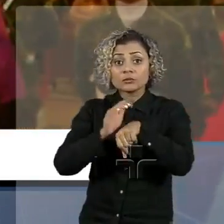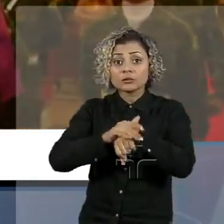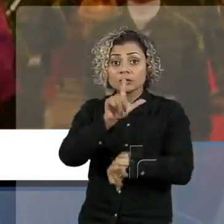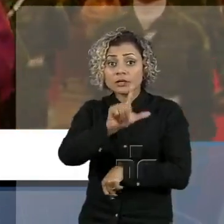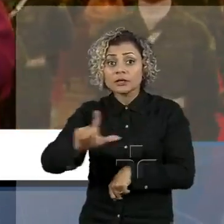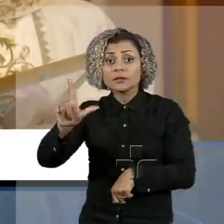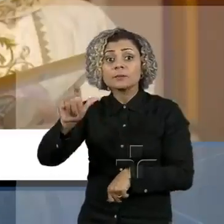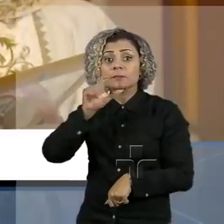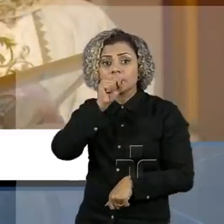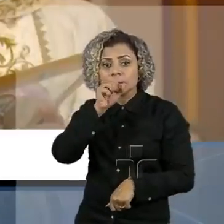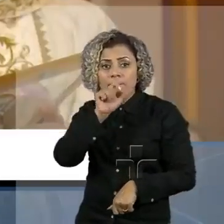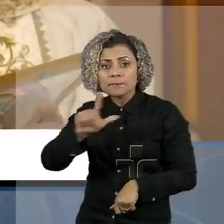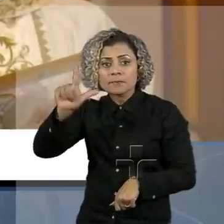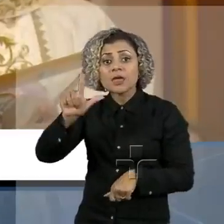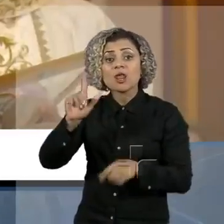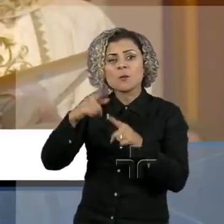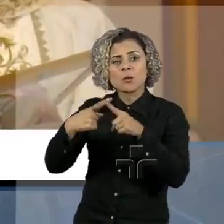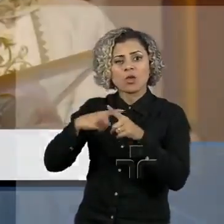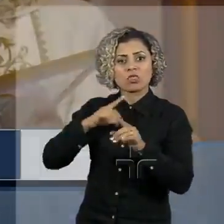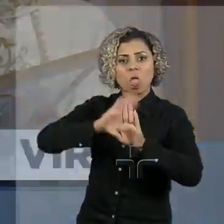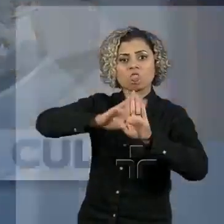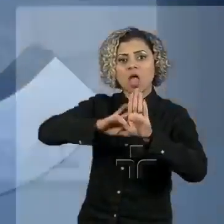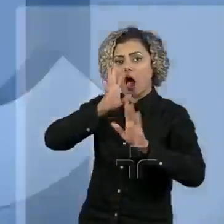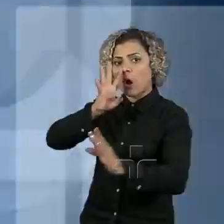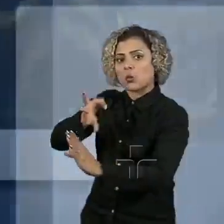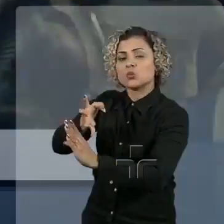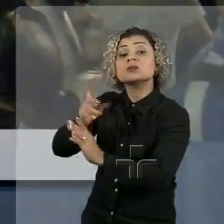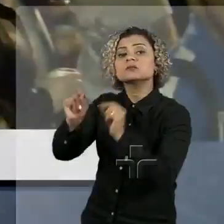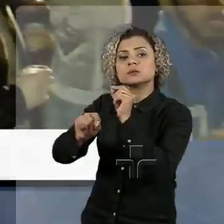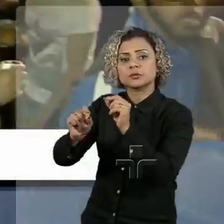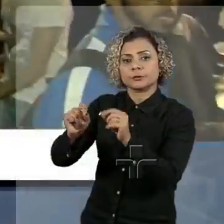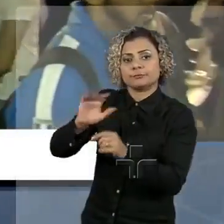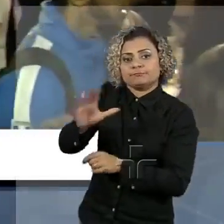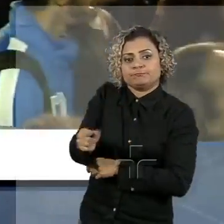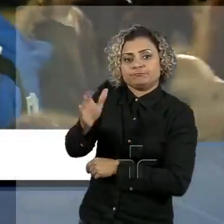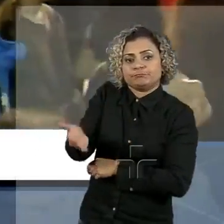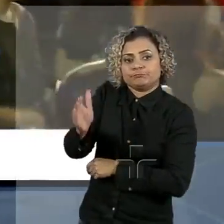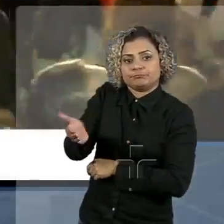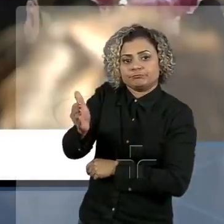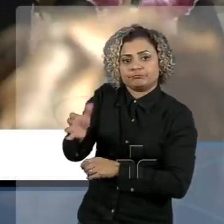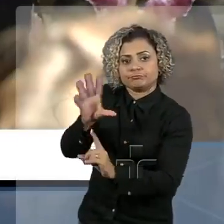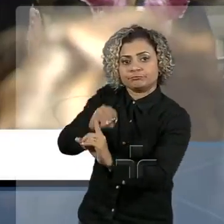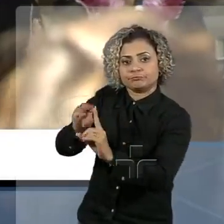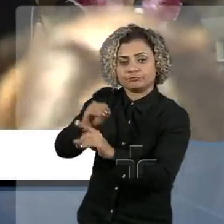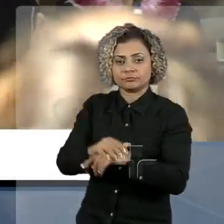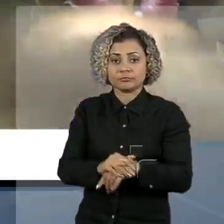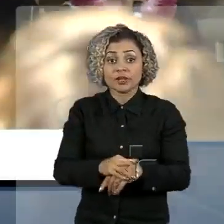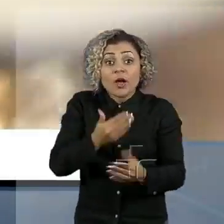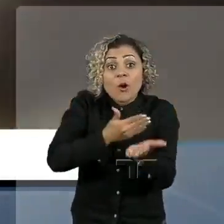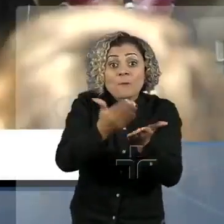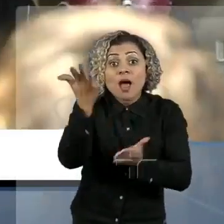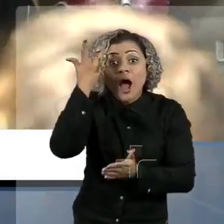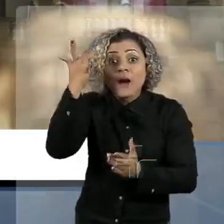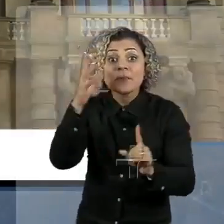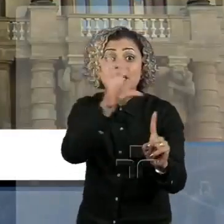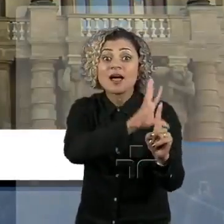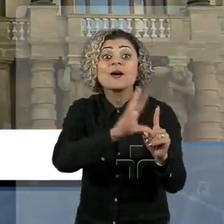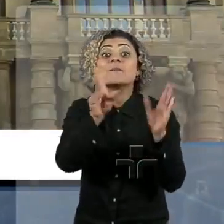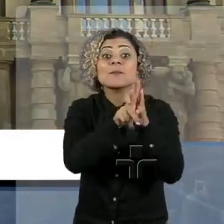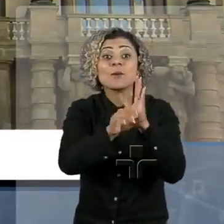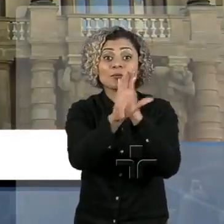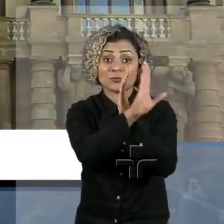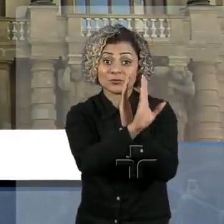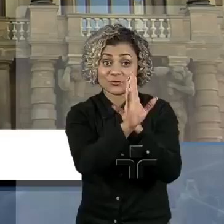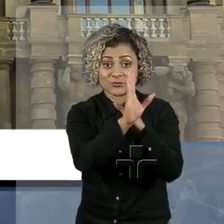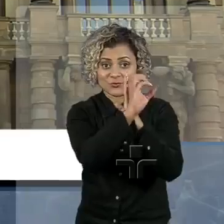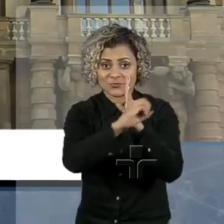de acobertar casos de abuso sexual. Começa amanhã a virada cultural em São Paulo, com